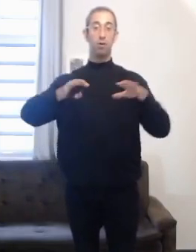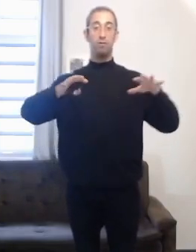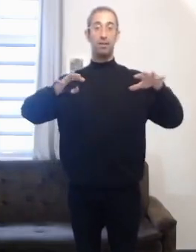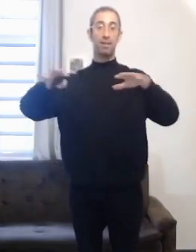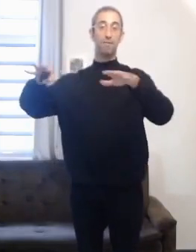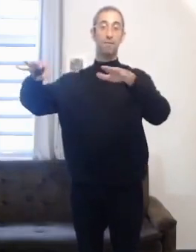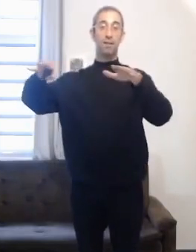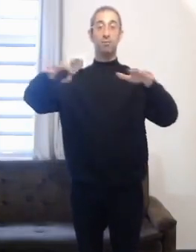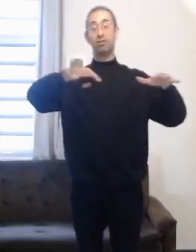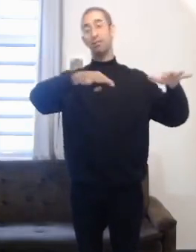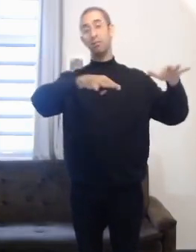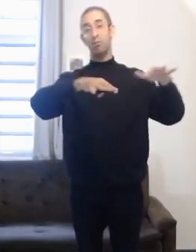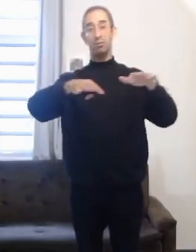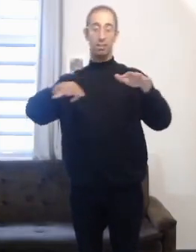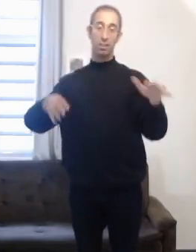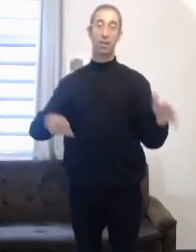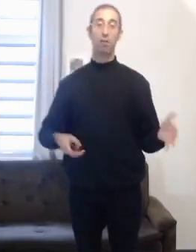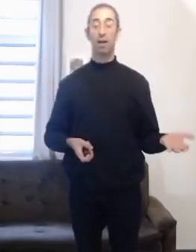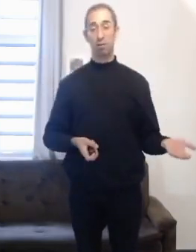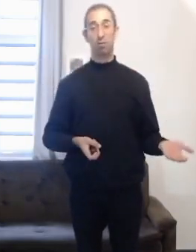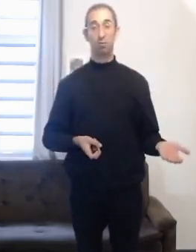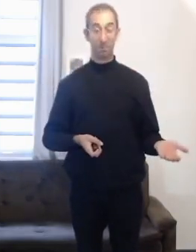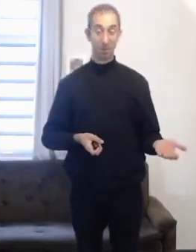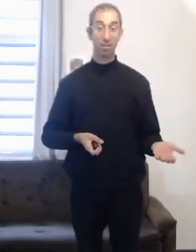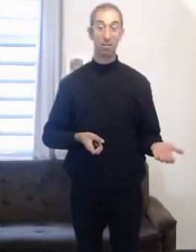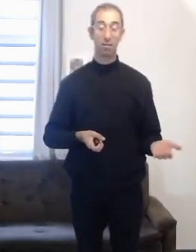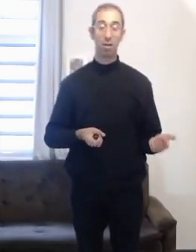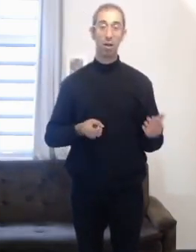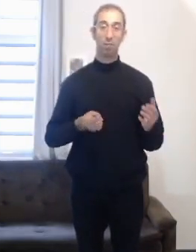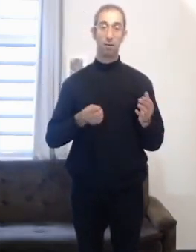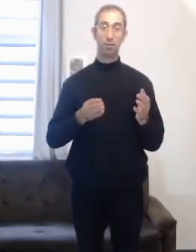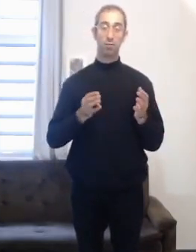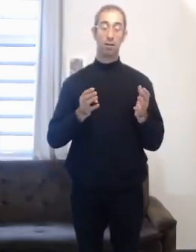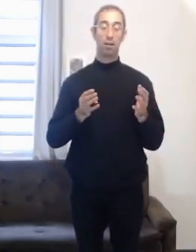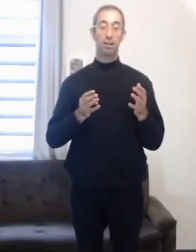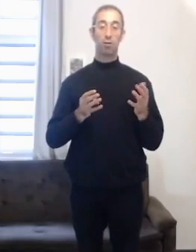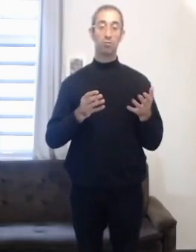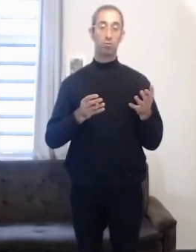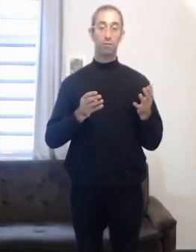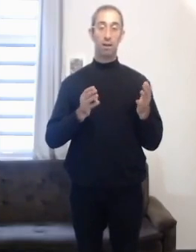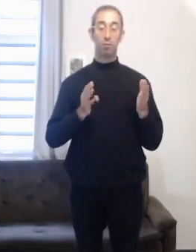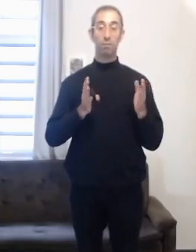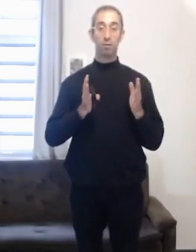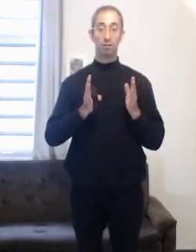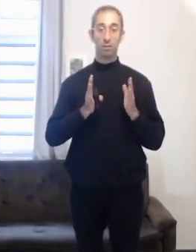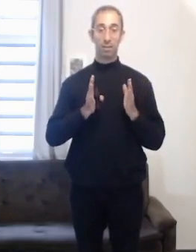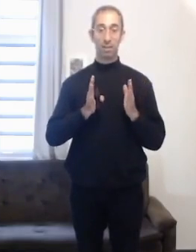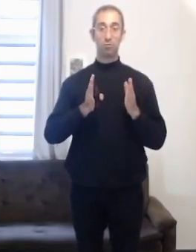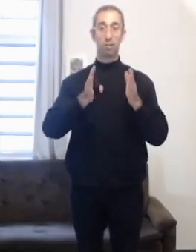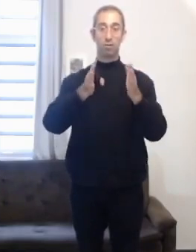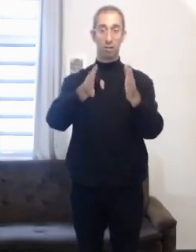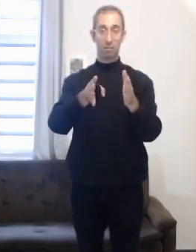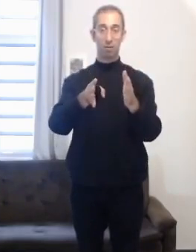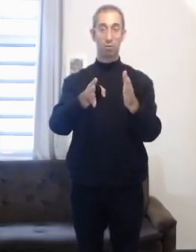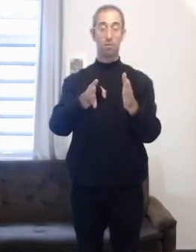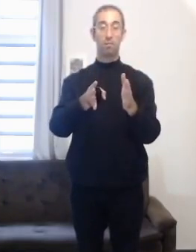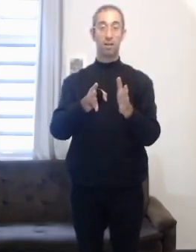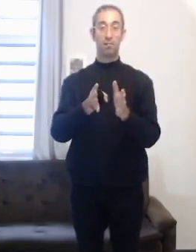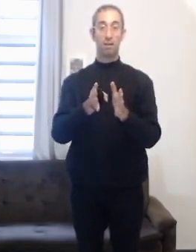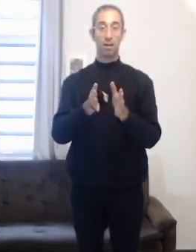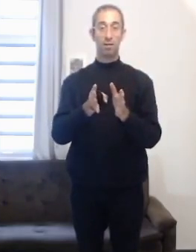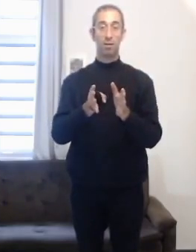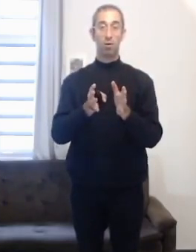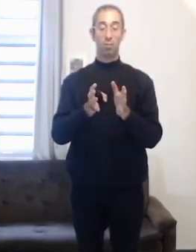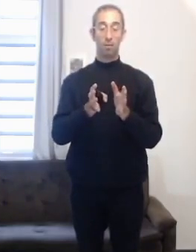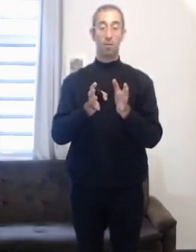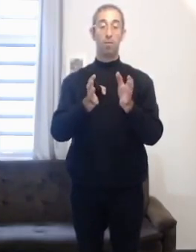que derivando assim, não consegue chegar a lugar nenhum na sua pesquisa. Por isso que alguns autores falam, é muito importante você ter um direcionamento de